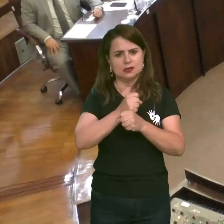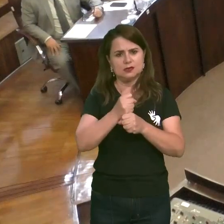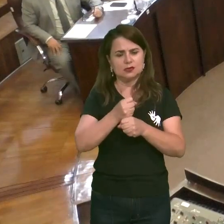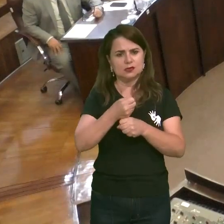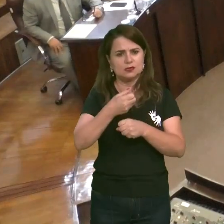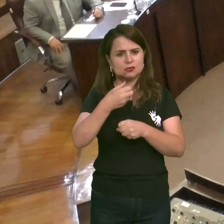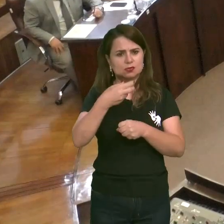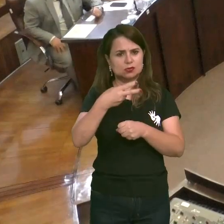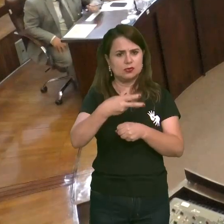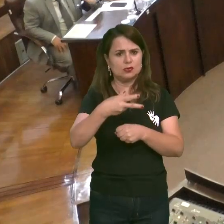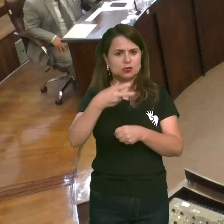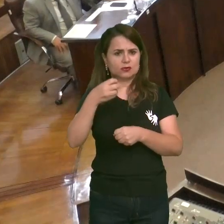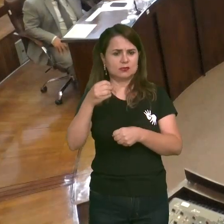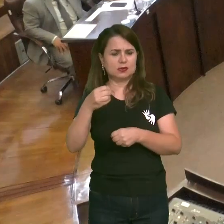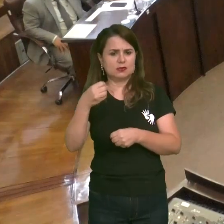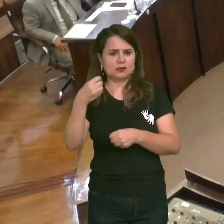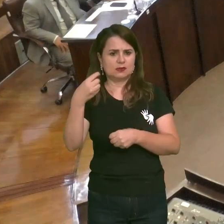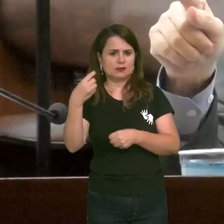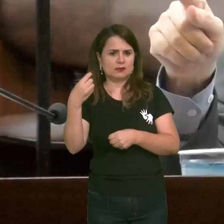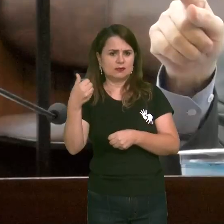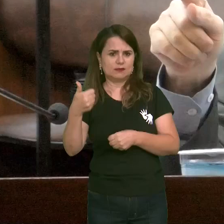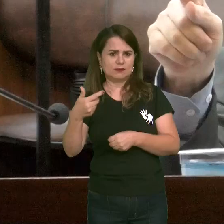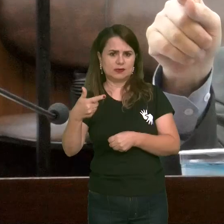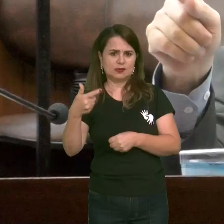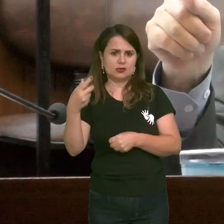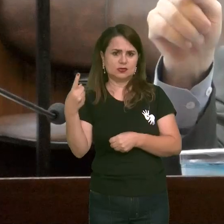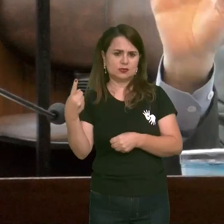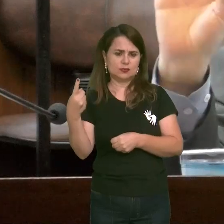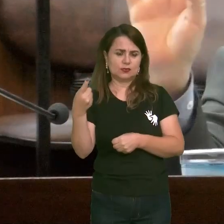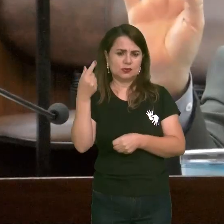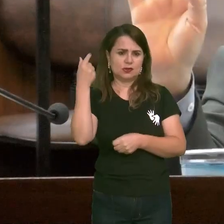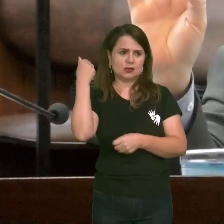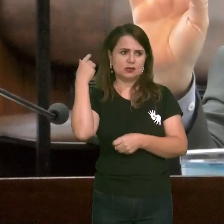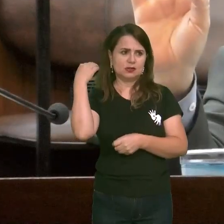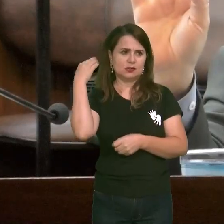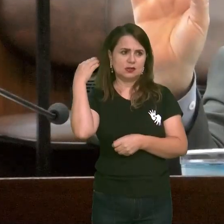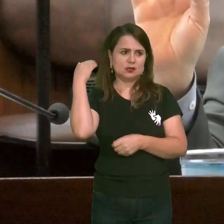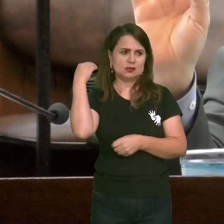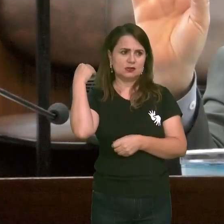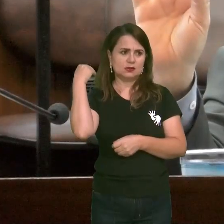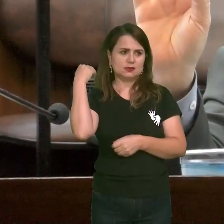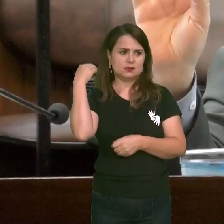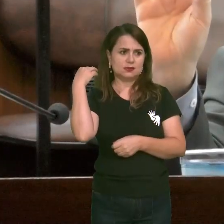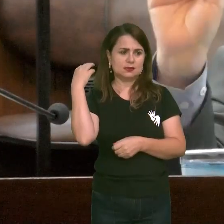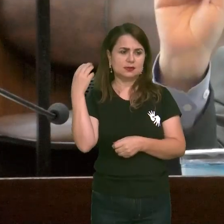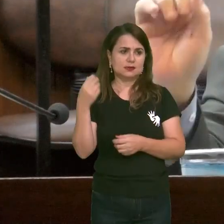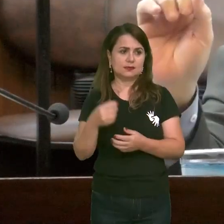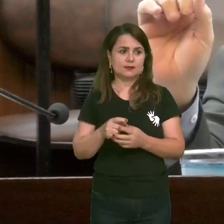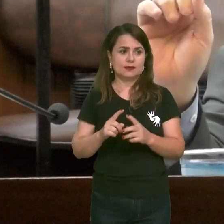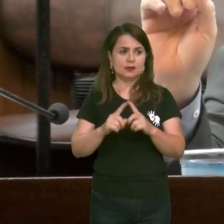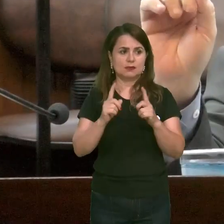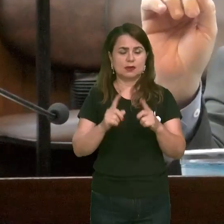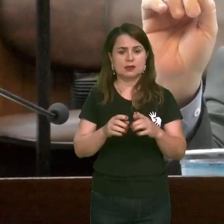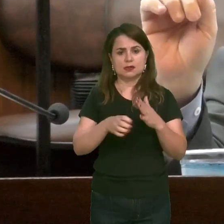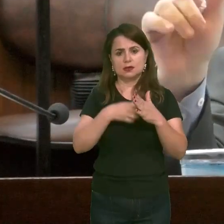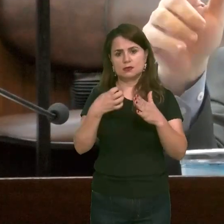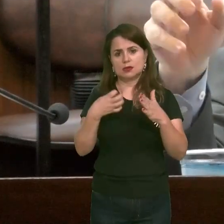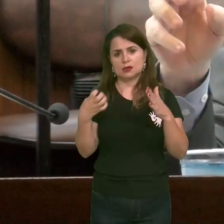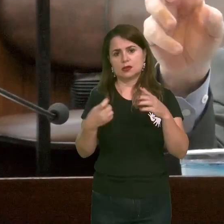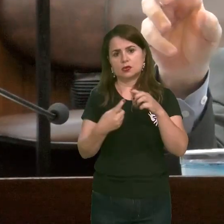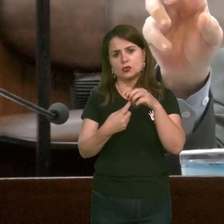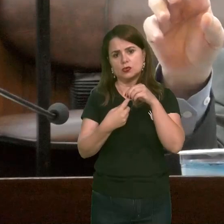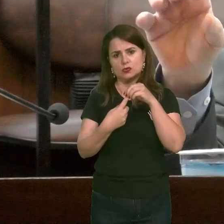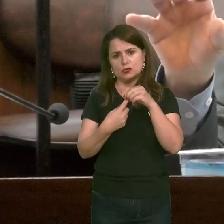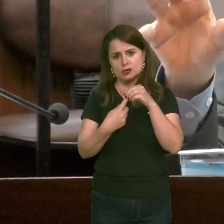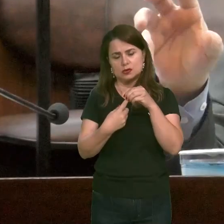emenda 7 de vossa autoria no orçamento 21 e não por acaso foi a única emenda que não